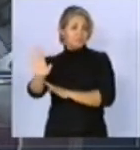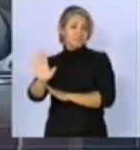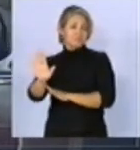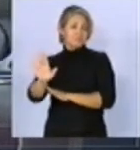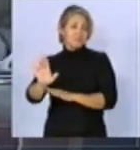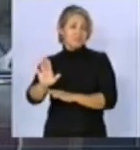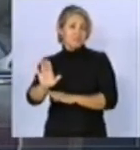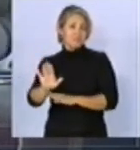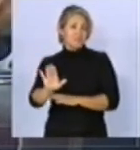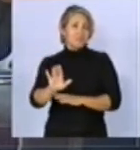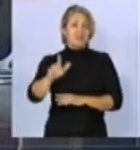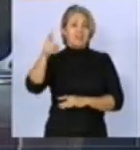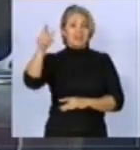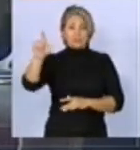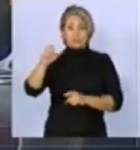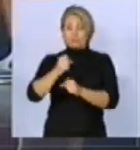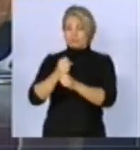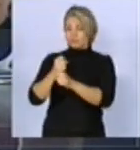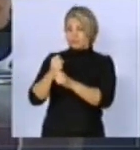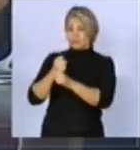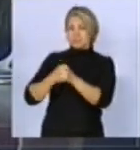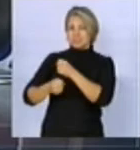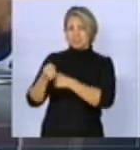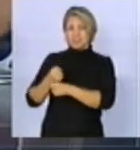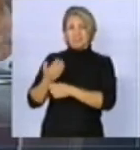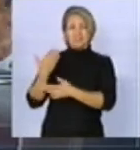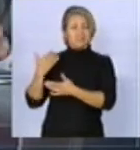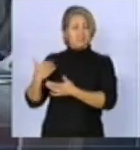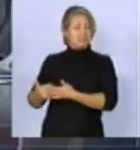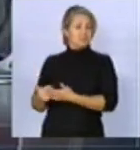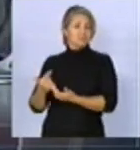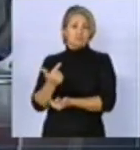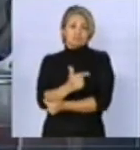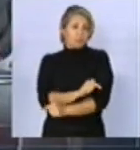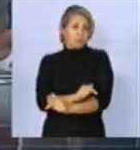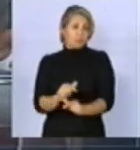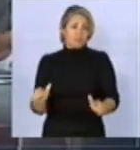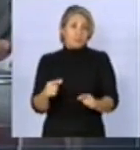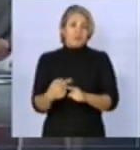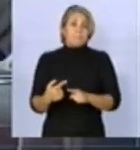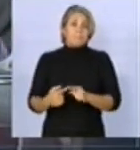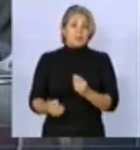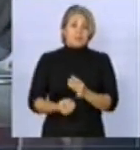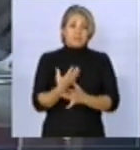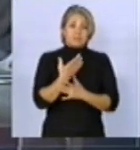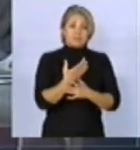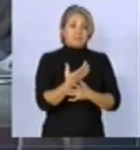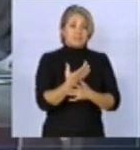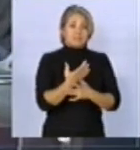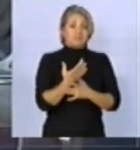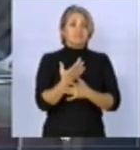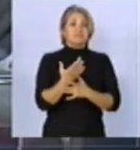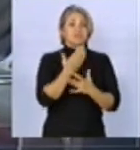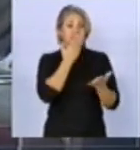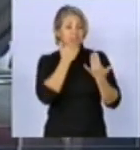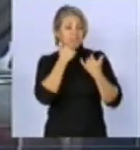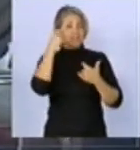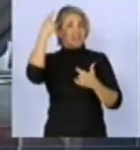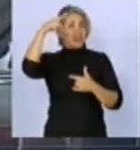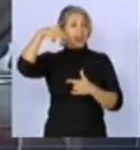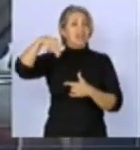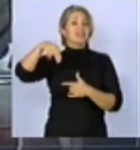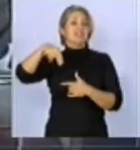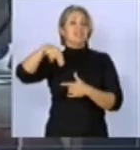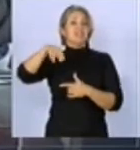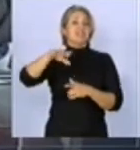e que desses últimos anos agora agora em 2012 2013 nem existe porque a parte de produção de cereais no sertão né